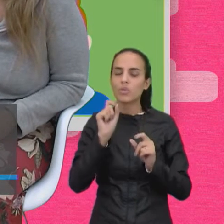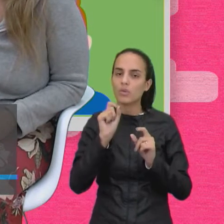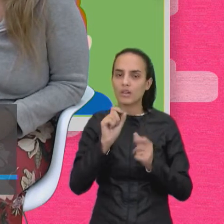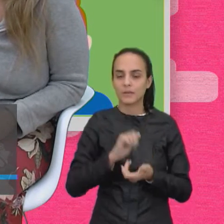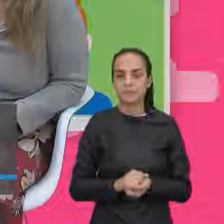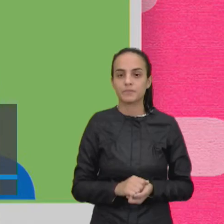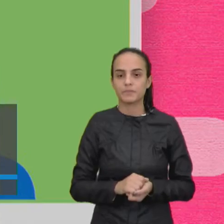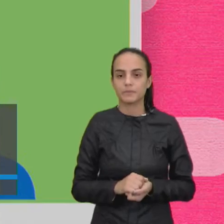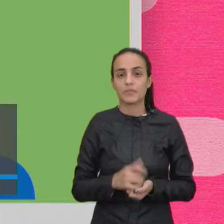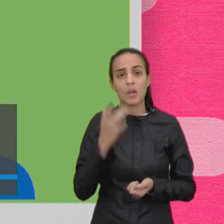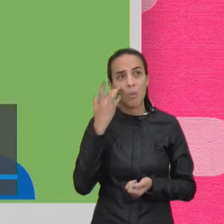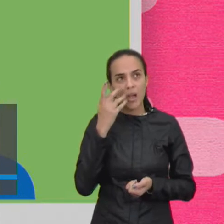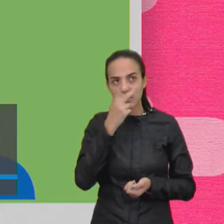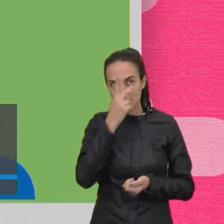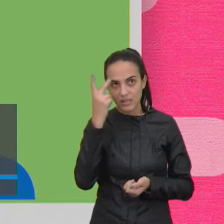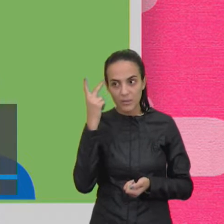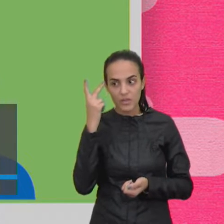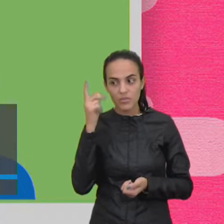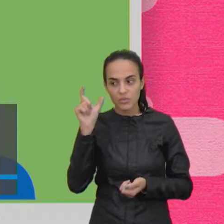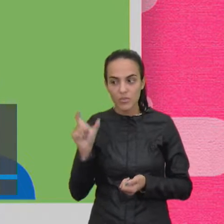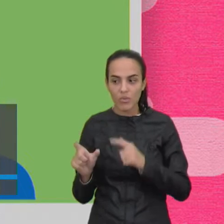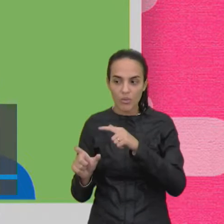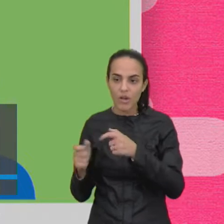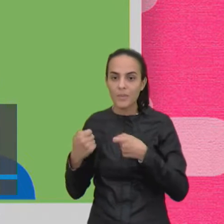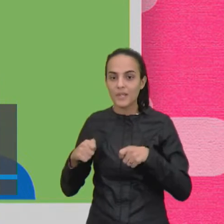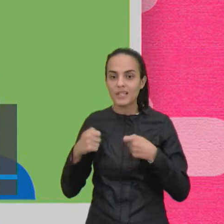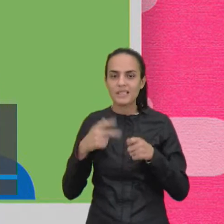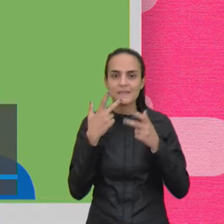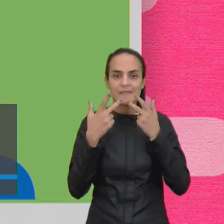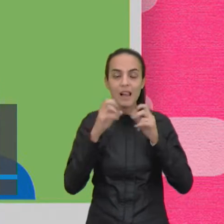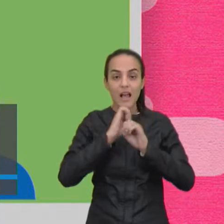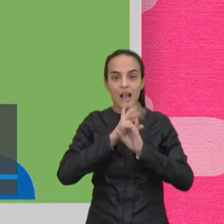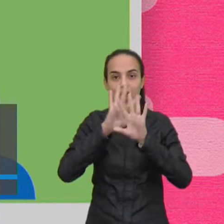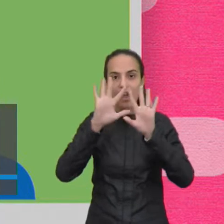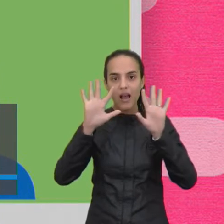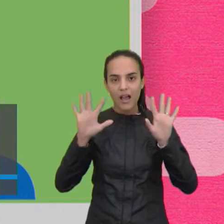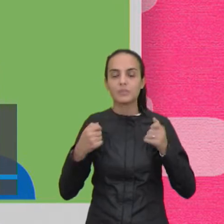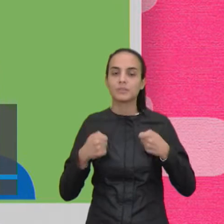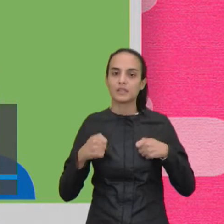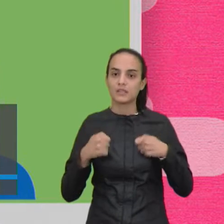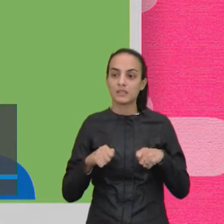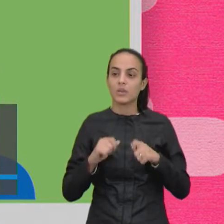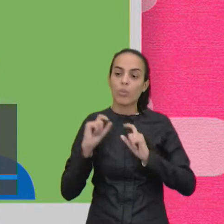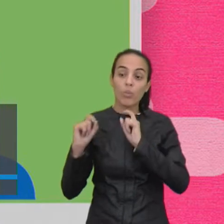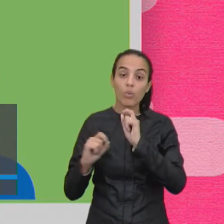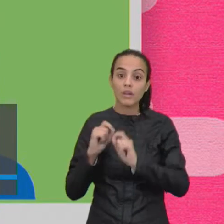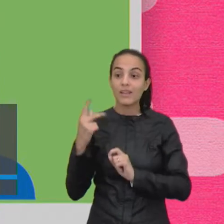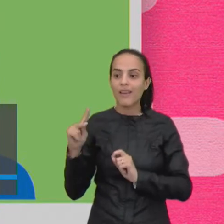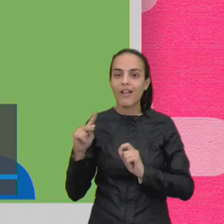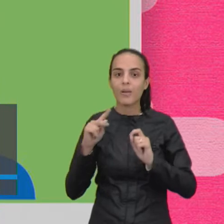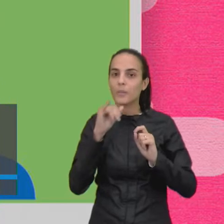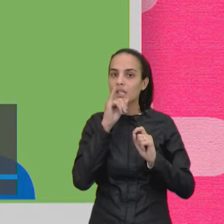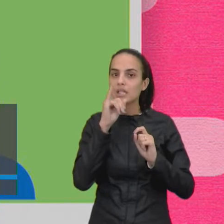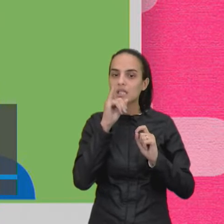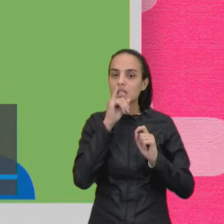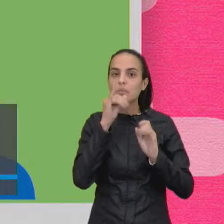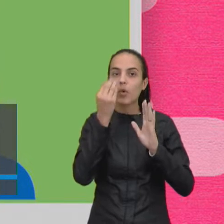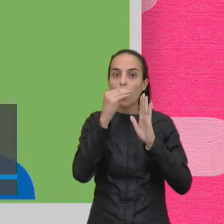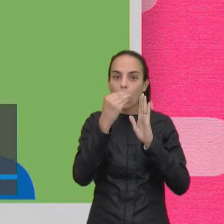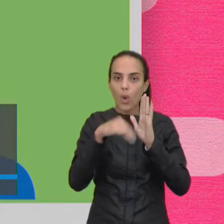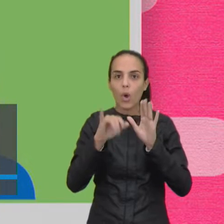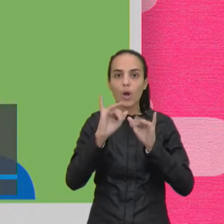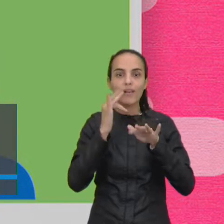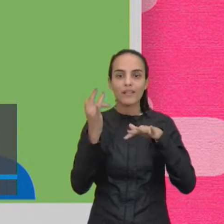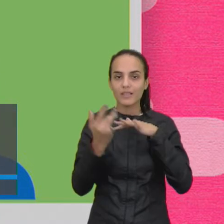Relevante, eu acho que a pessoa precisa falar muito claro o que ela posta. Se ela fala